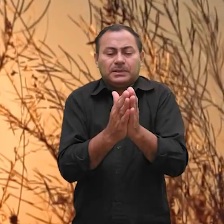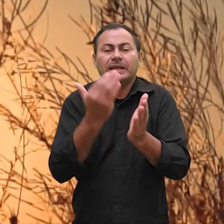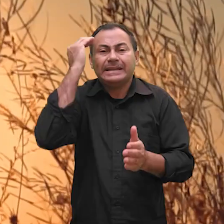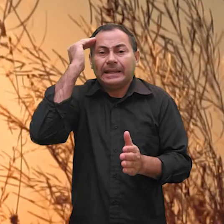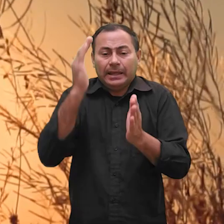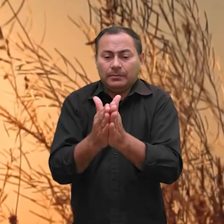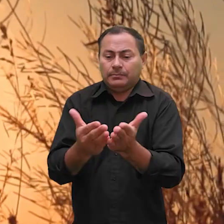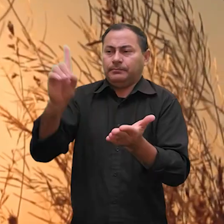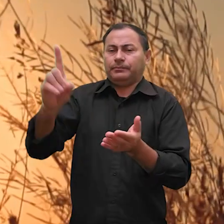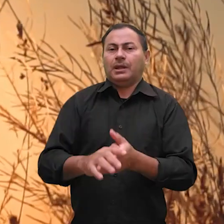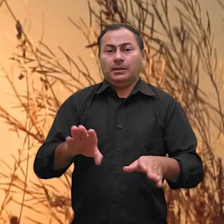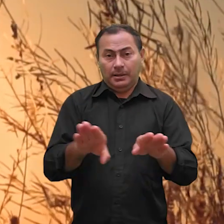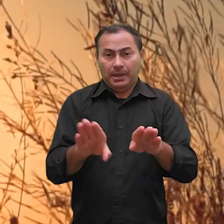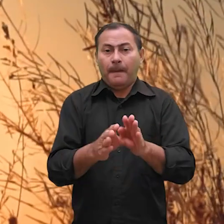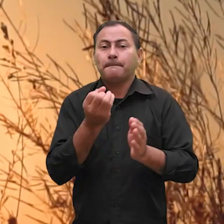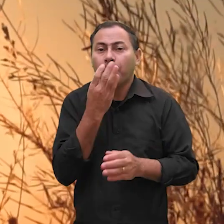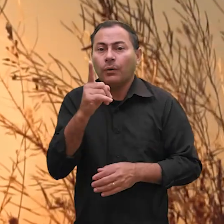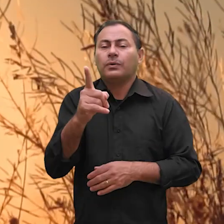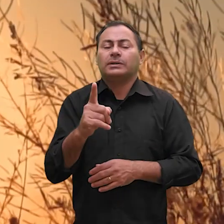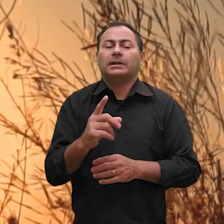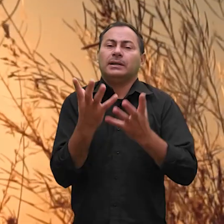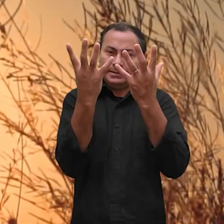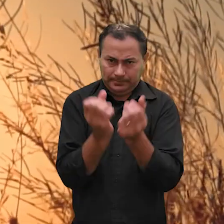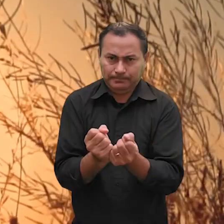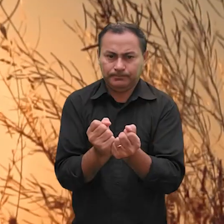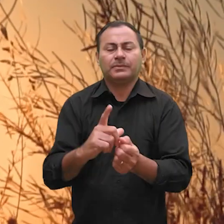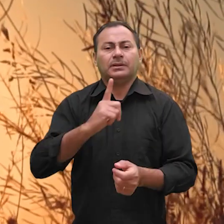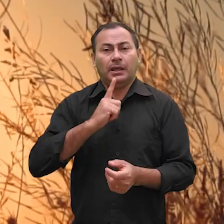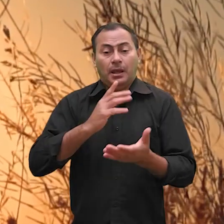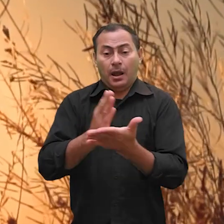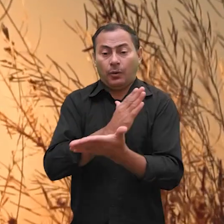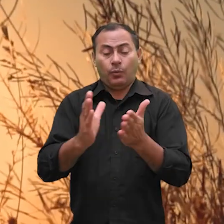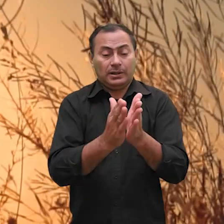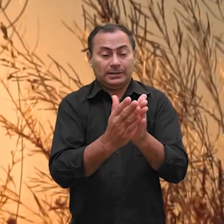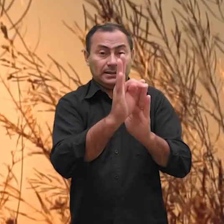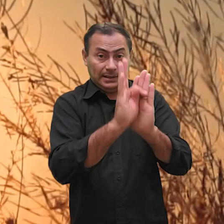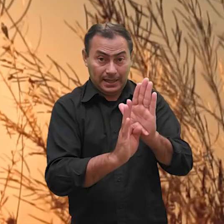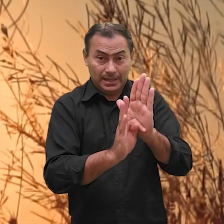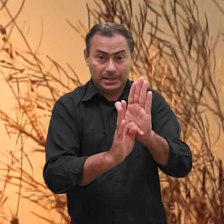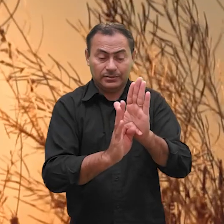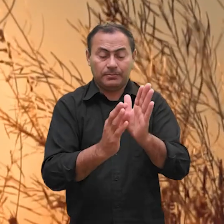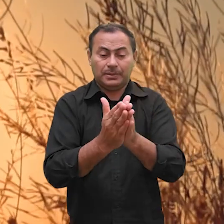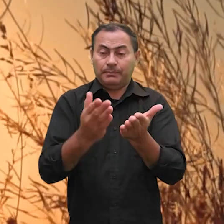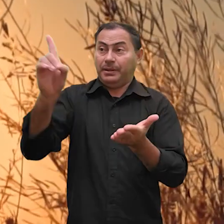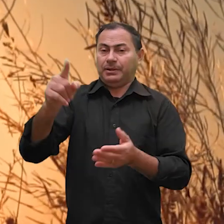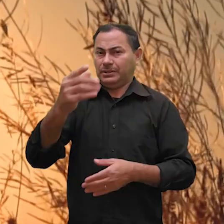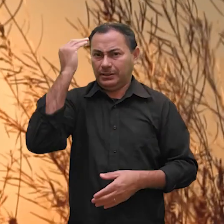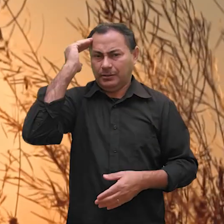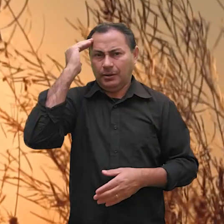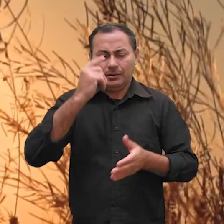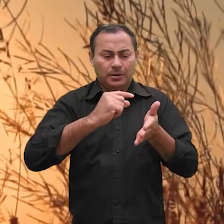aproximar das Escrituras. Seria bom também que você admitisse que existem algumas passagens que você não